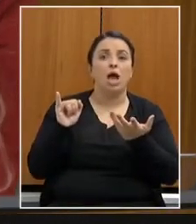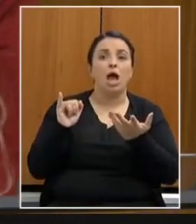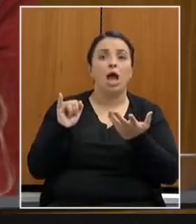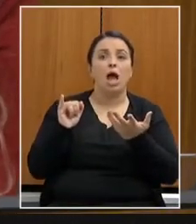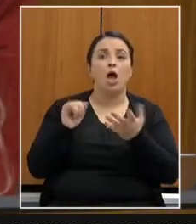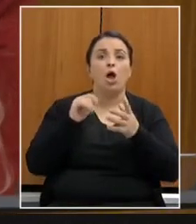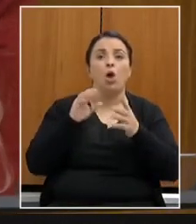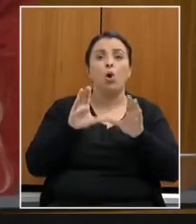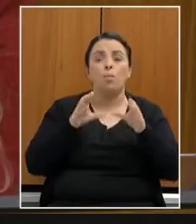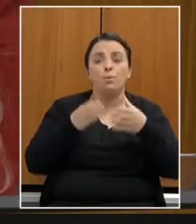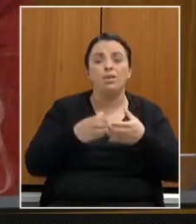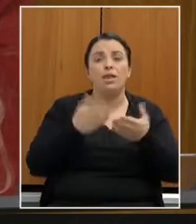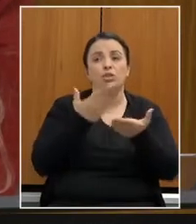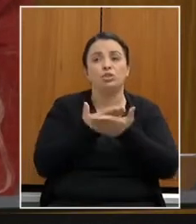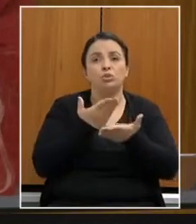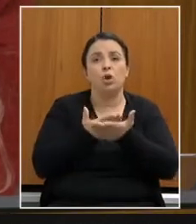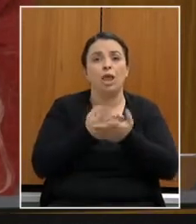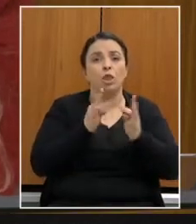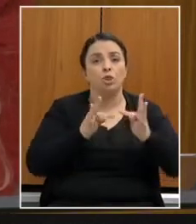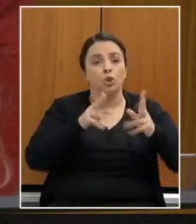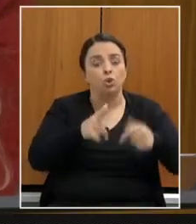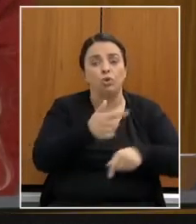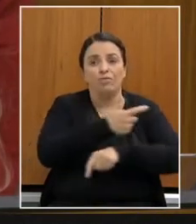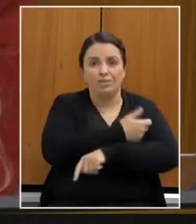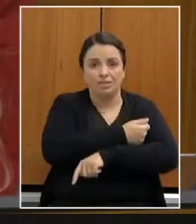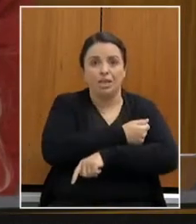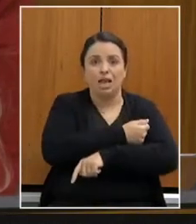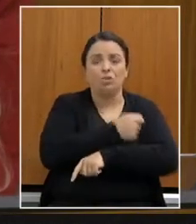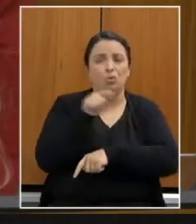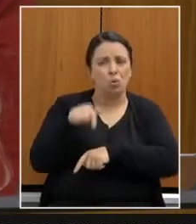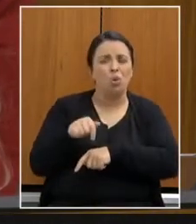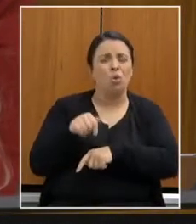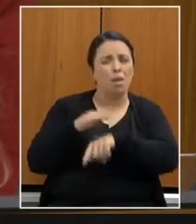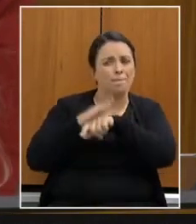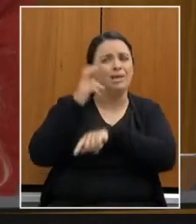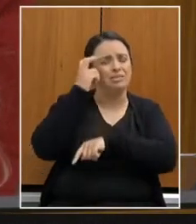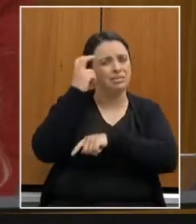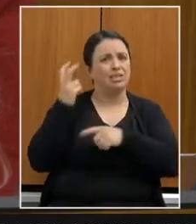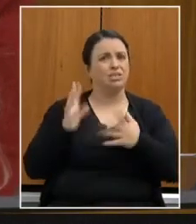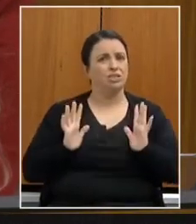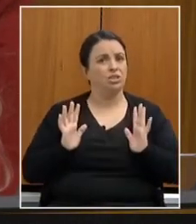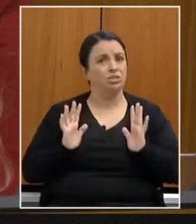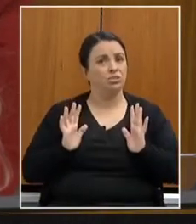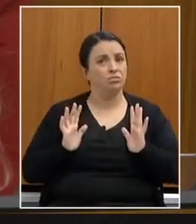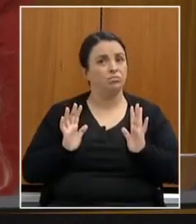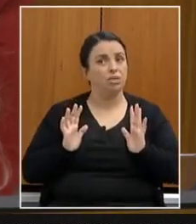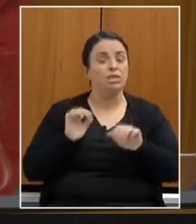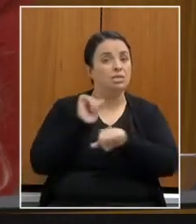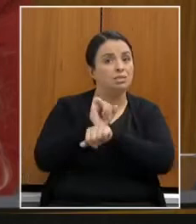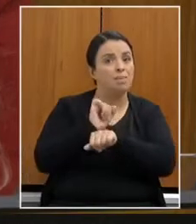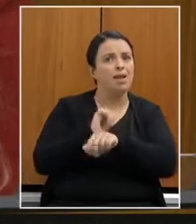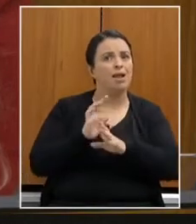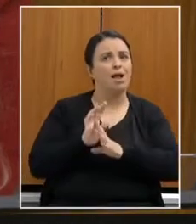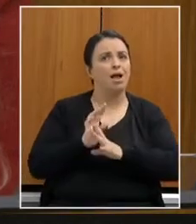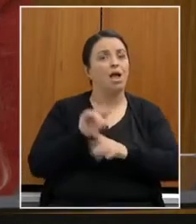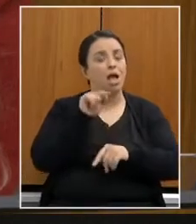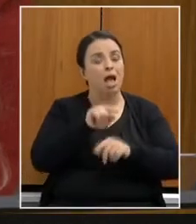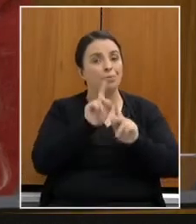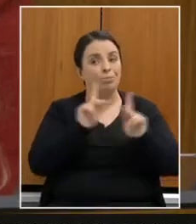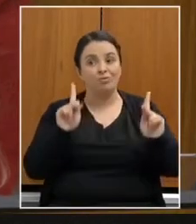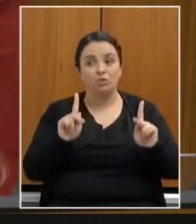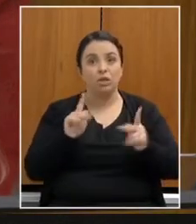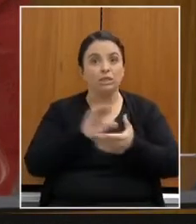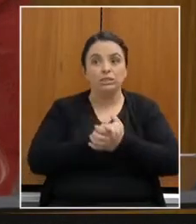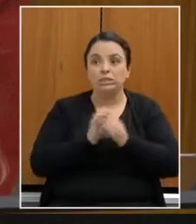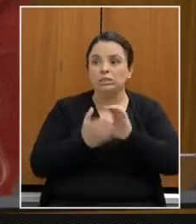aguardar um pouco as professoras estão muito temerosas as professoras não estão